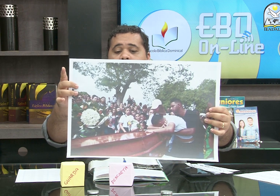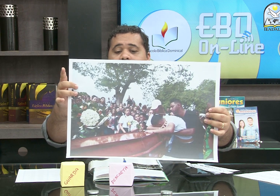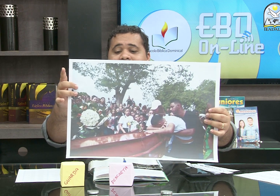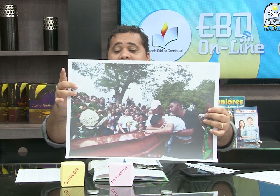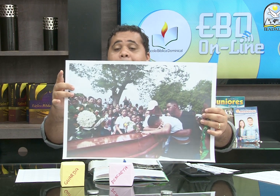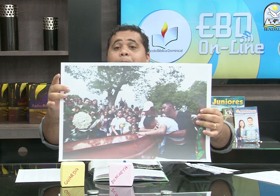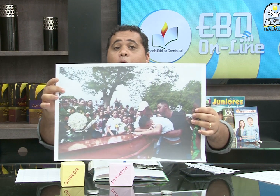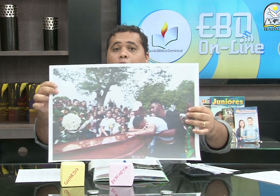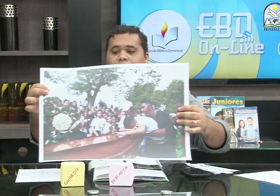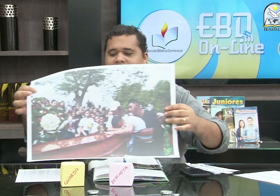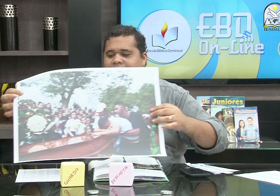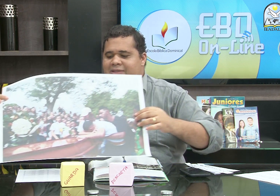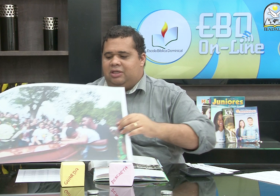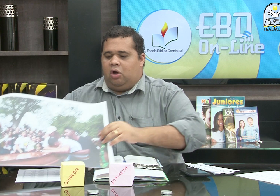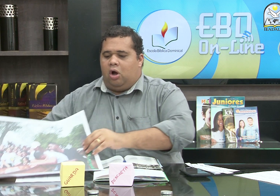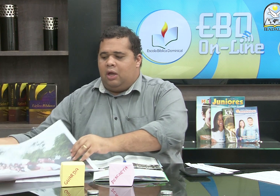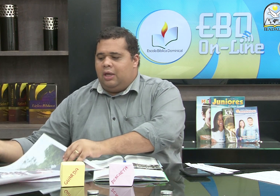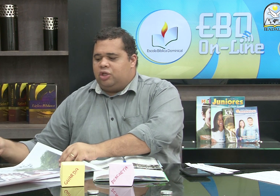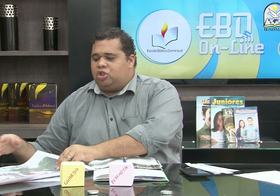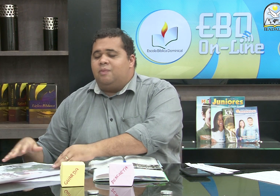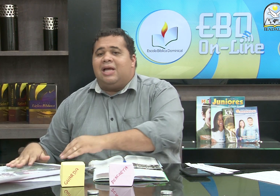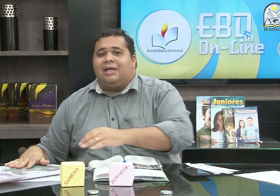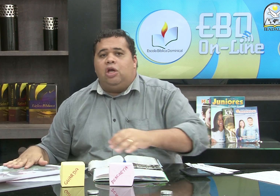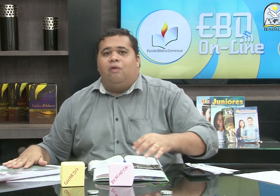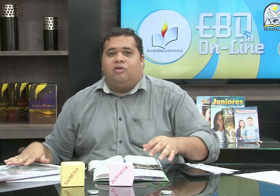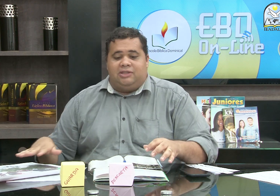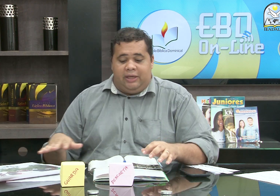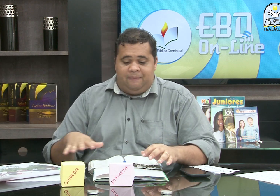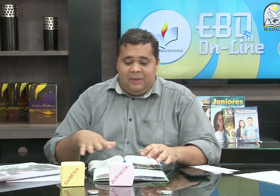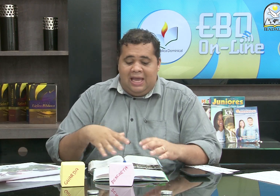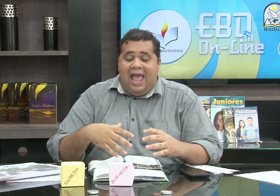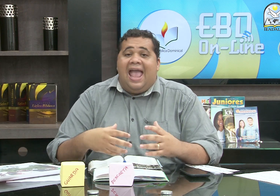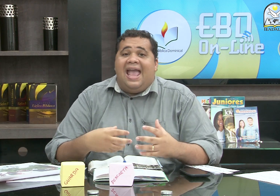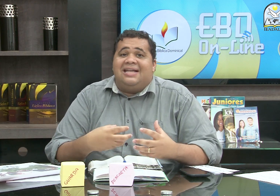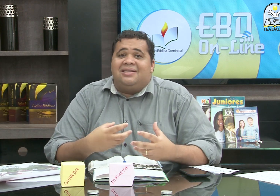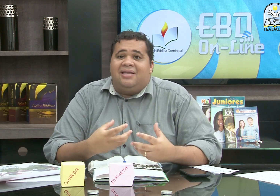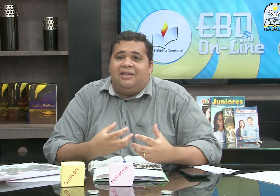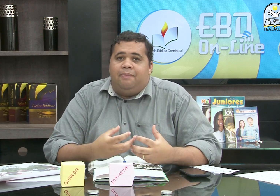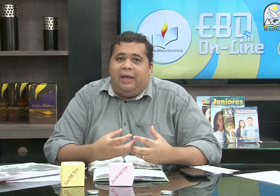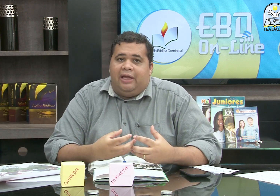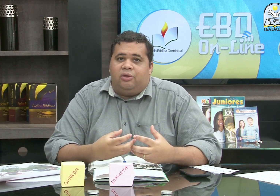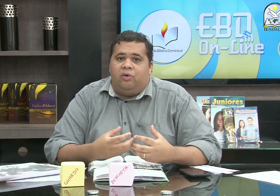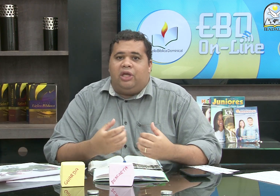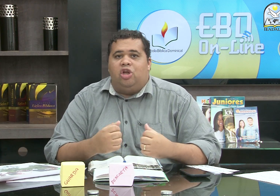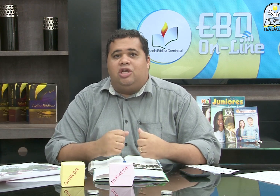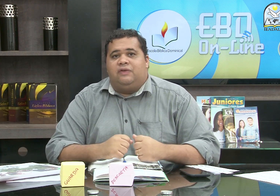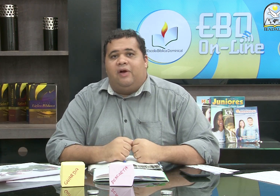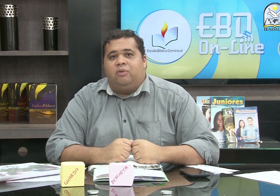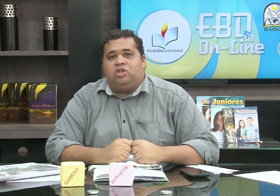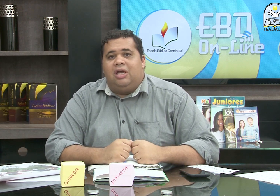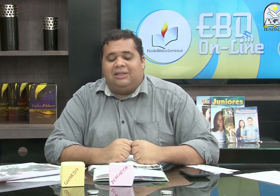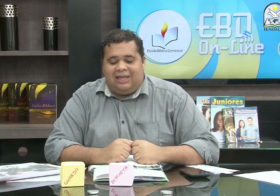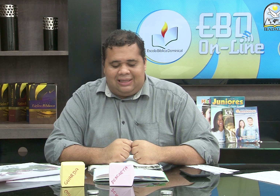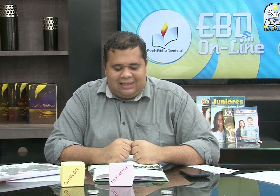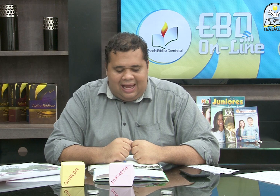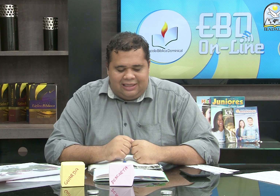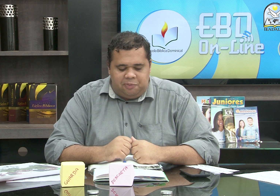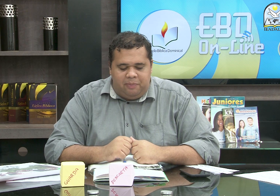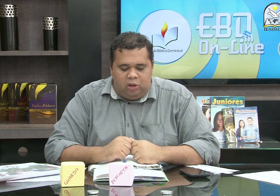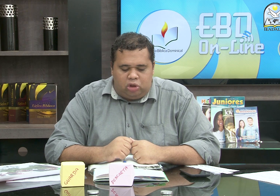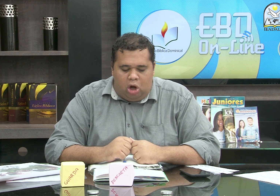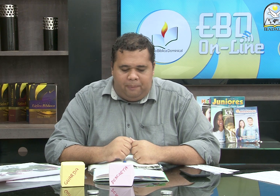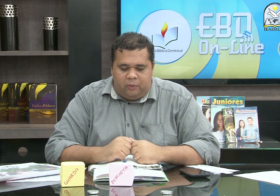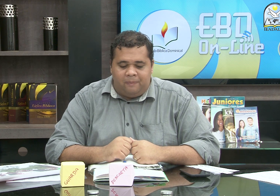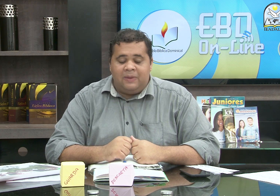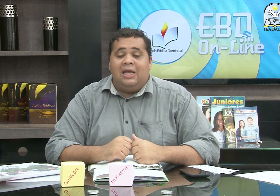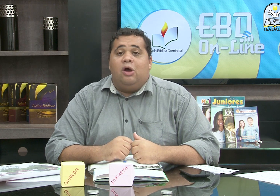estão de apoio dizer assim ó estamos aqui com você é esse sentimento que nós vamos tratar nesse